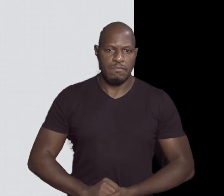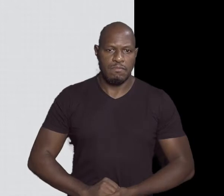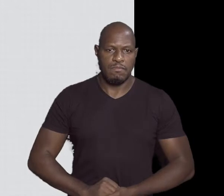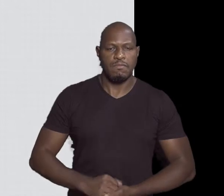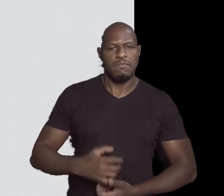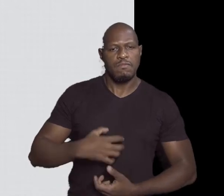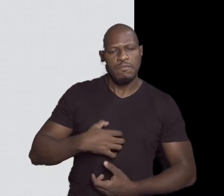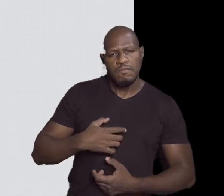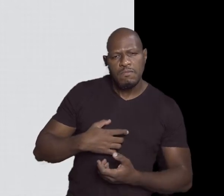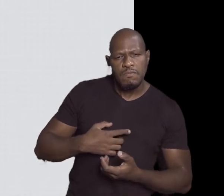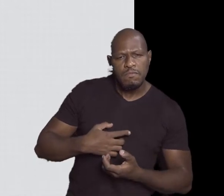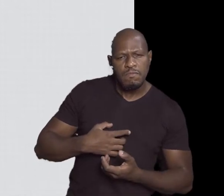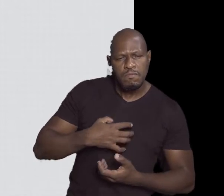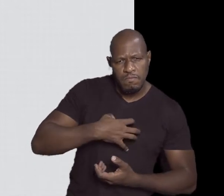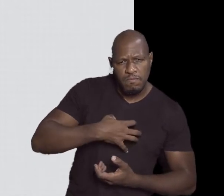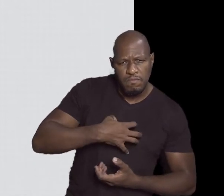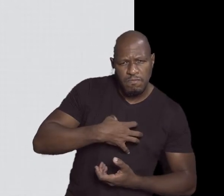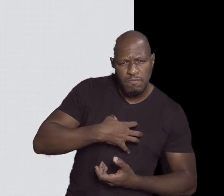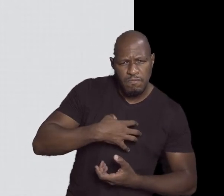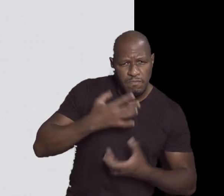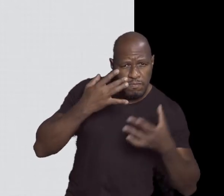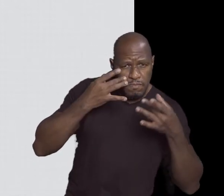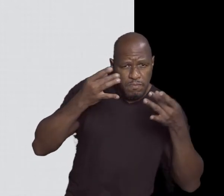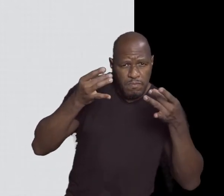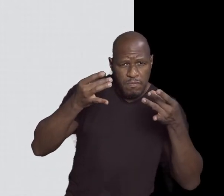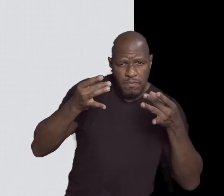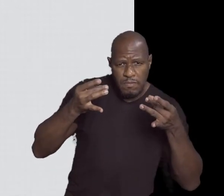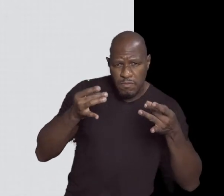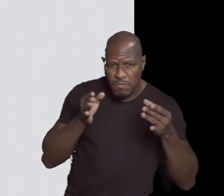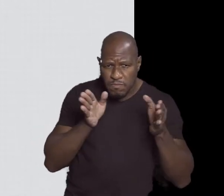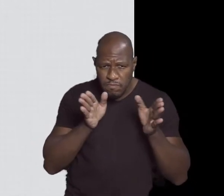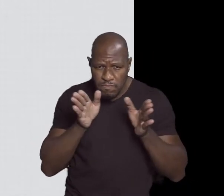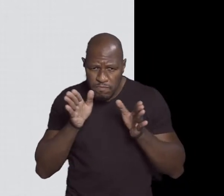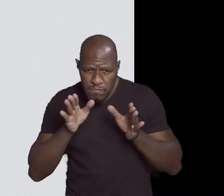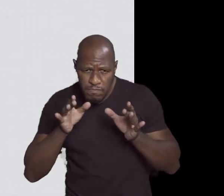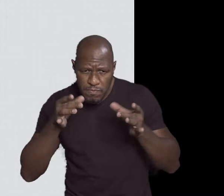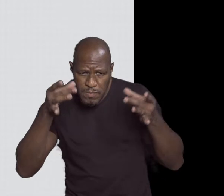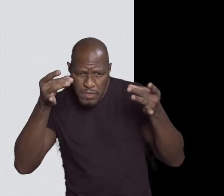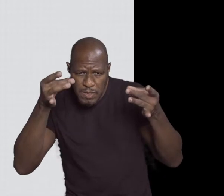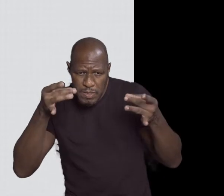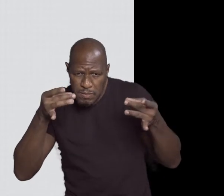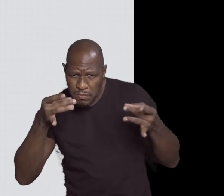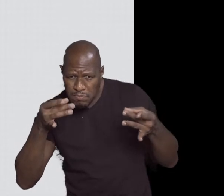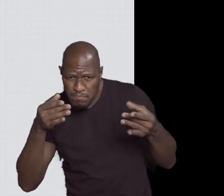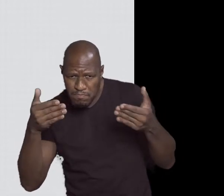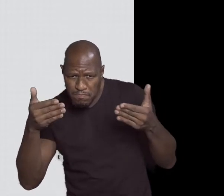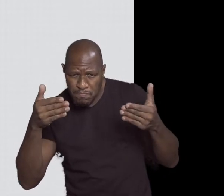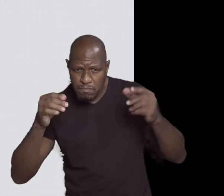Sem me preocupar com detalhes, só com definição das proporções.